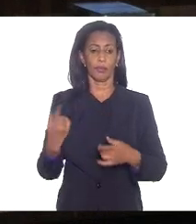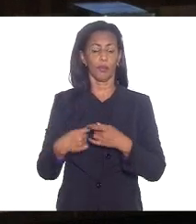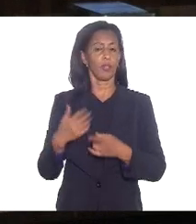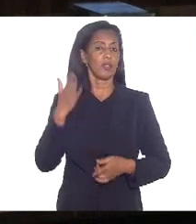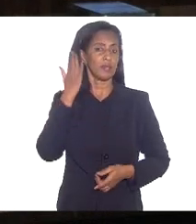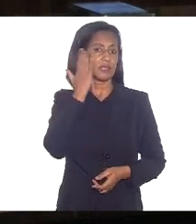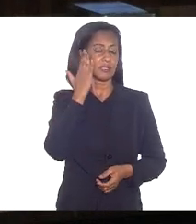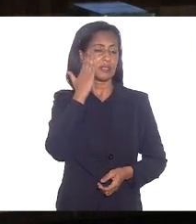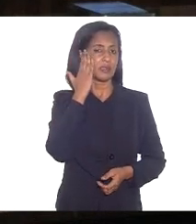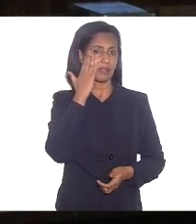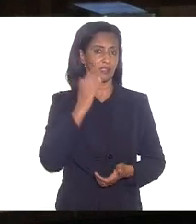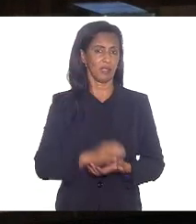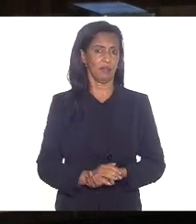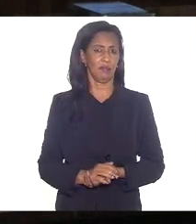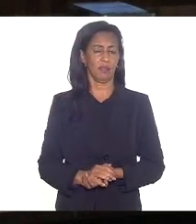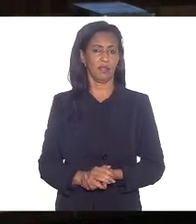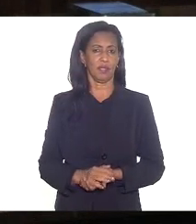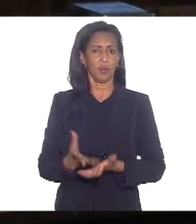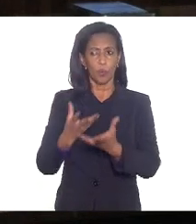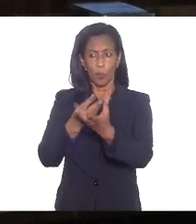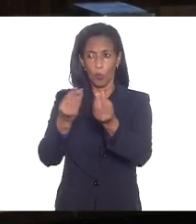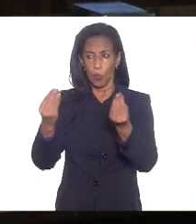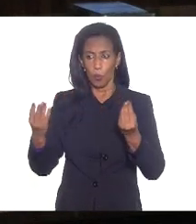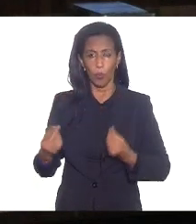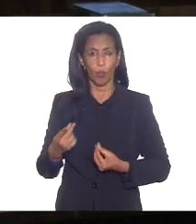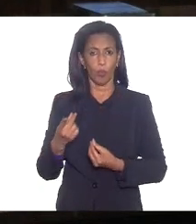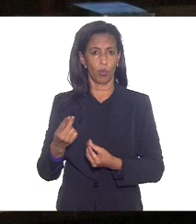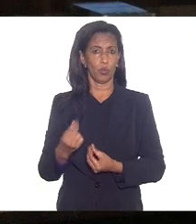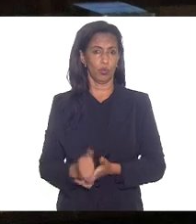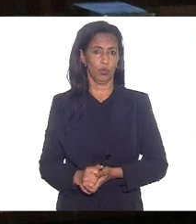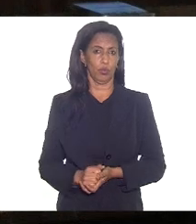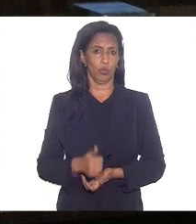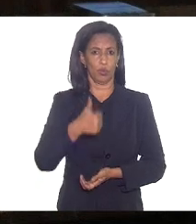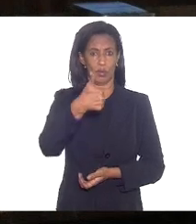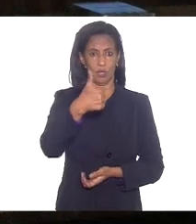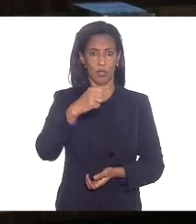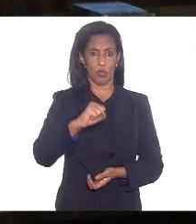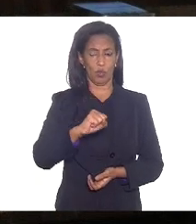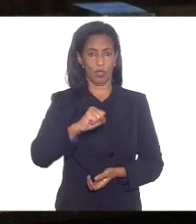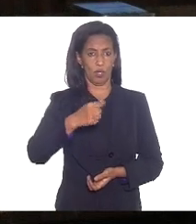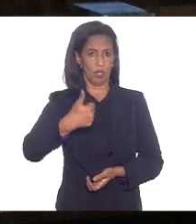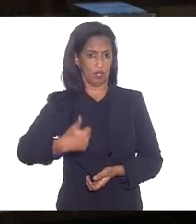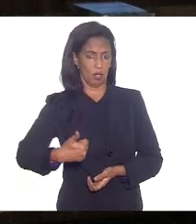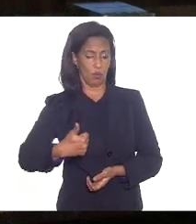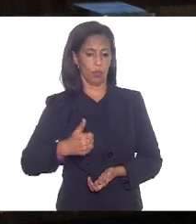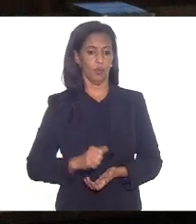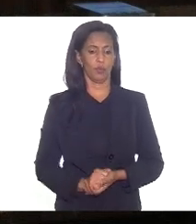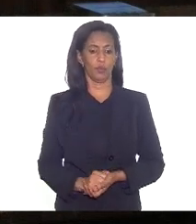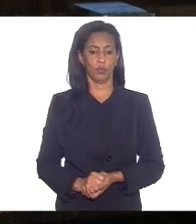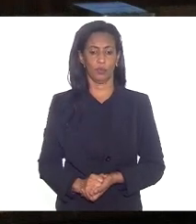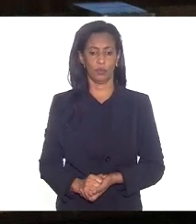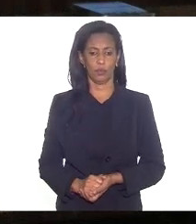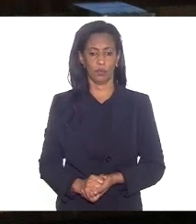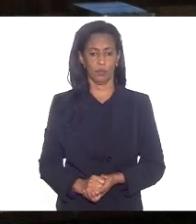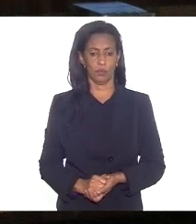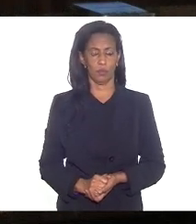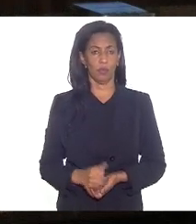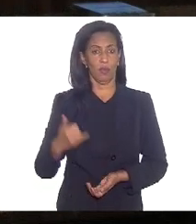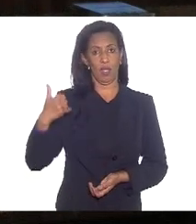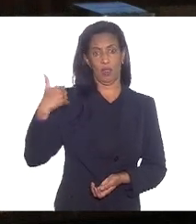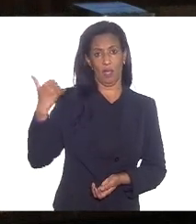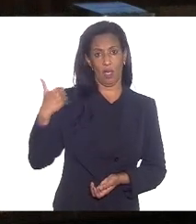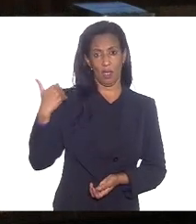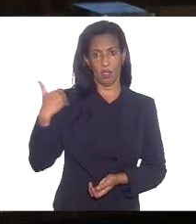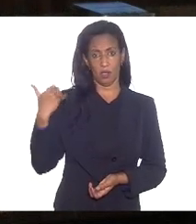sei que a maioria desse caso dos 181, o caso da